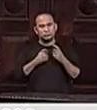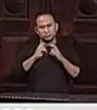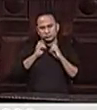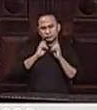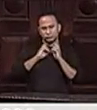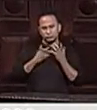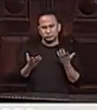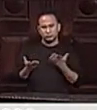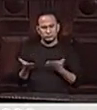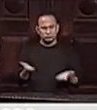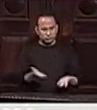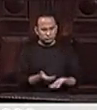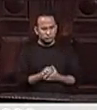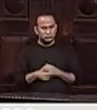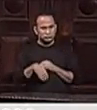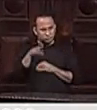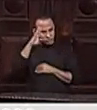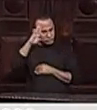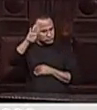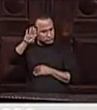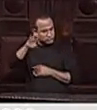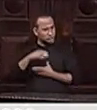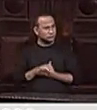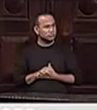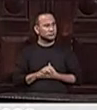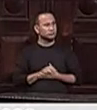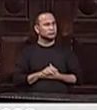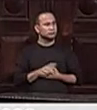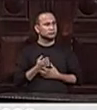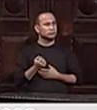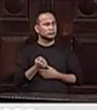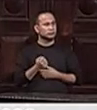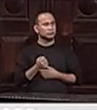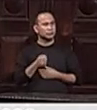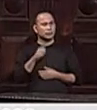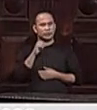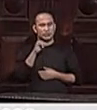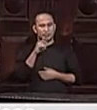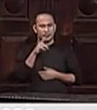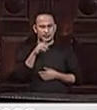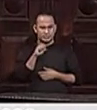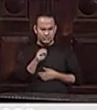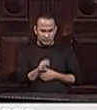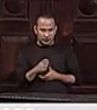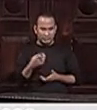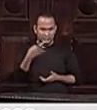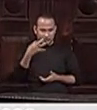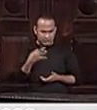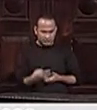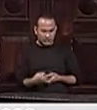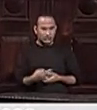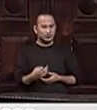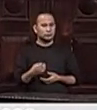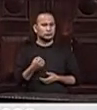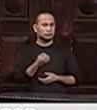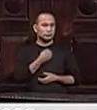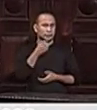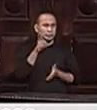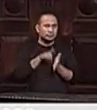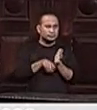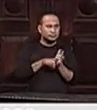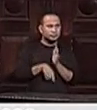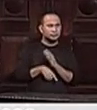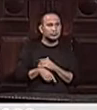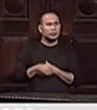seja colocada agora, principalmente no ano de inflação baixíssima, que o IPCA certamente será muito baixo. Por isso que eu acho